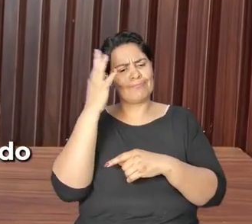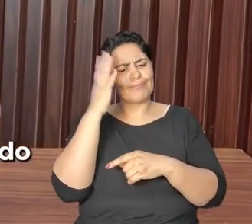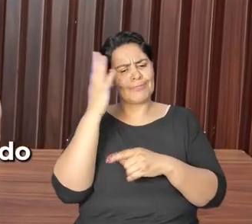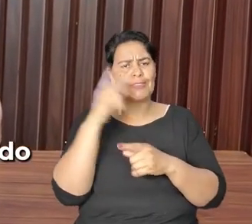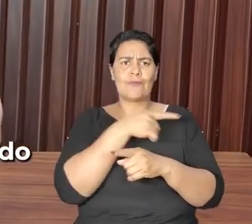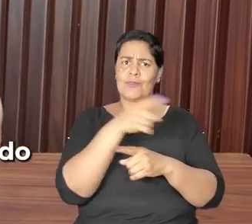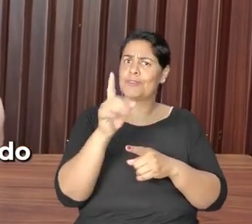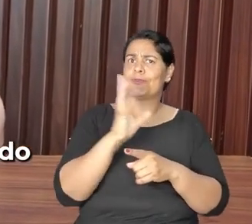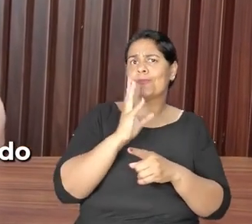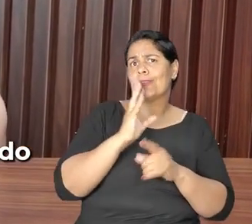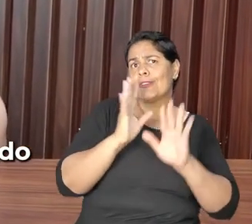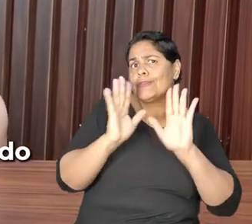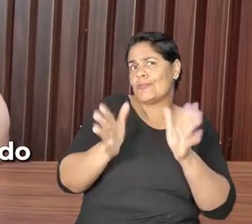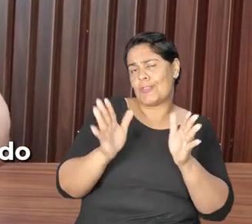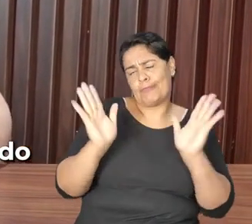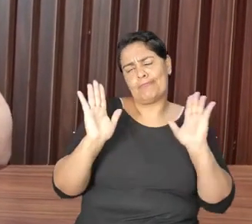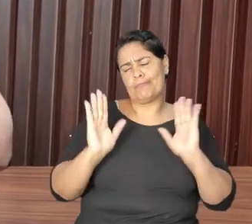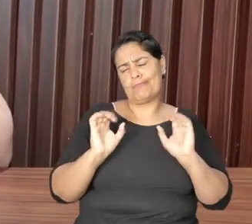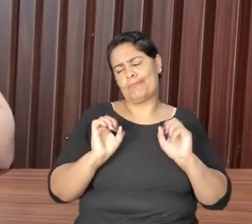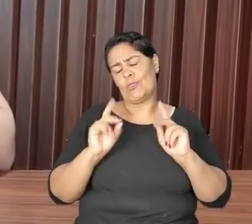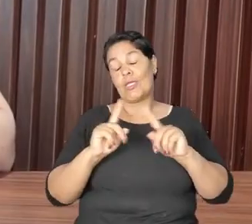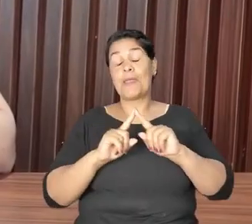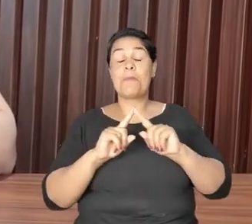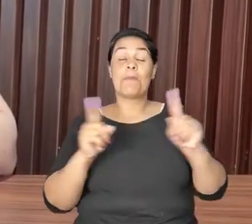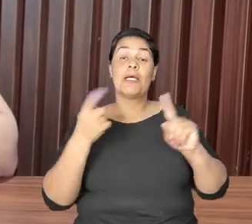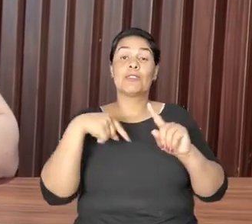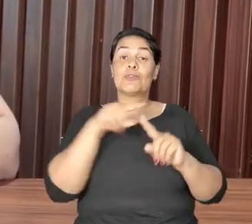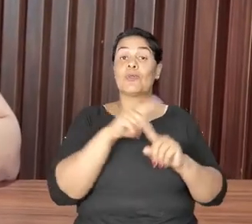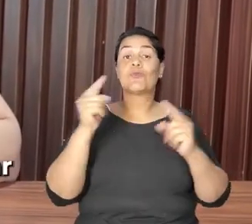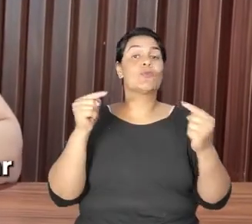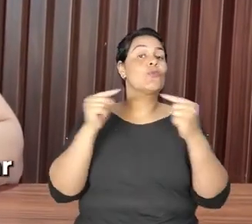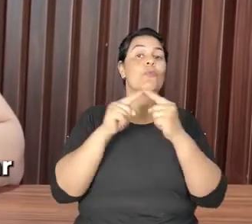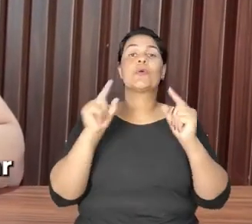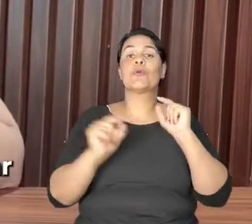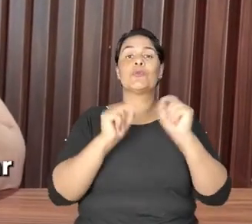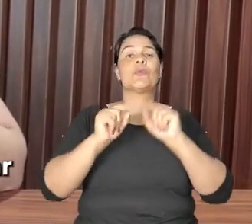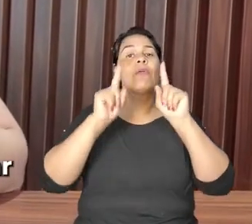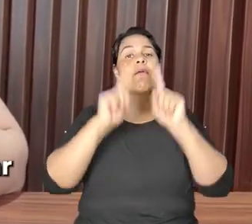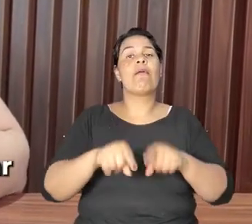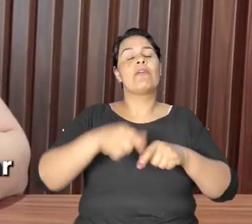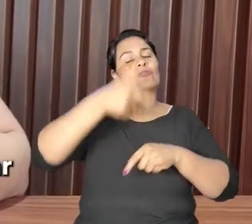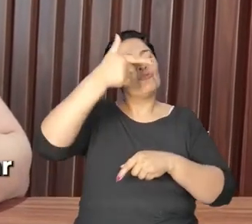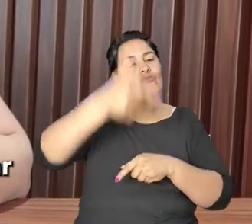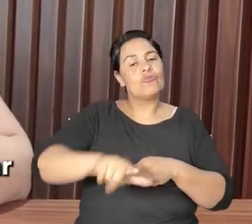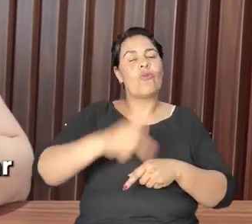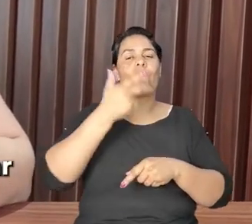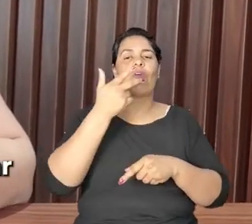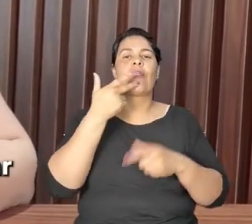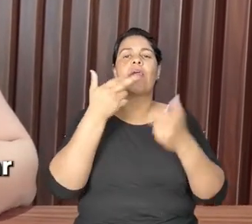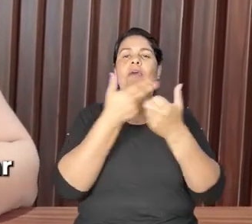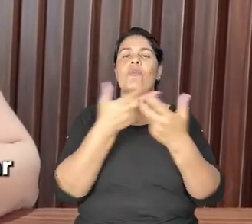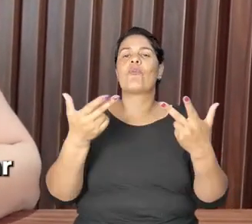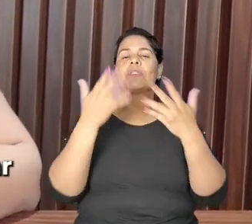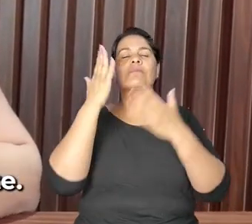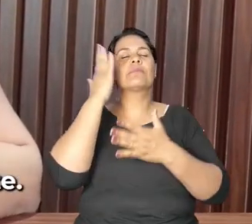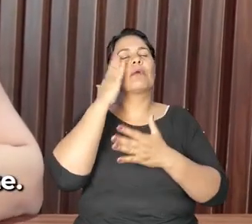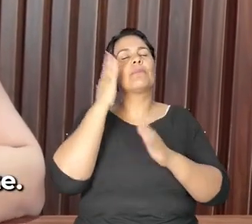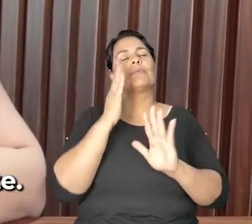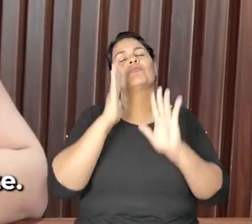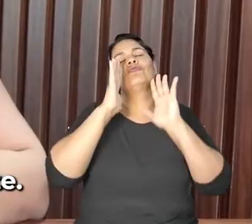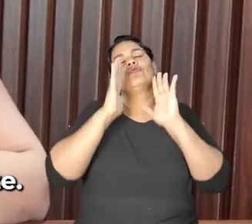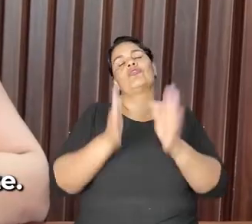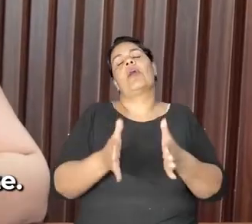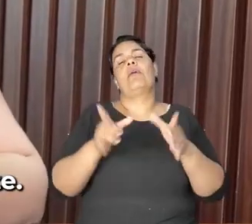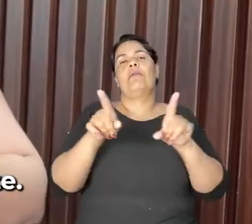estamos apontando já pode ser do conhecimento da maioria de vocês. Todavia, nossa intenção aqui é reforçar o que